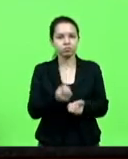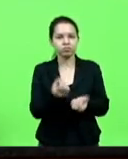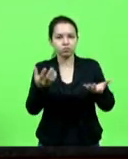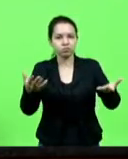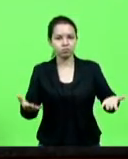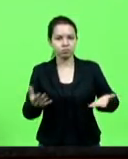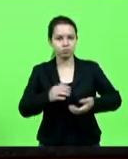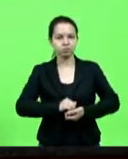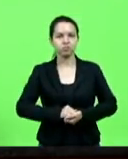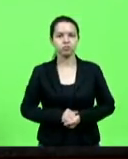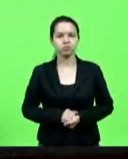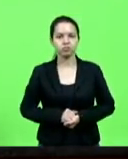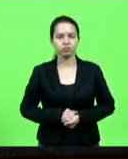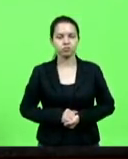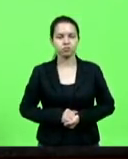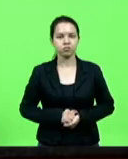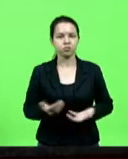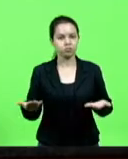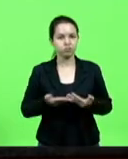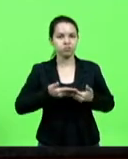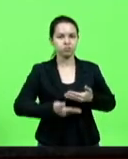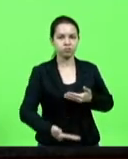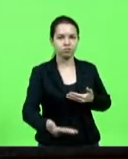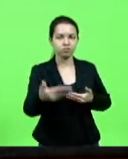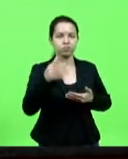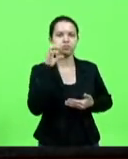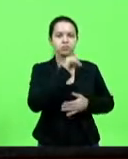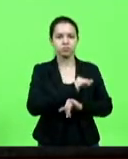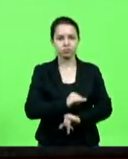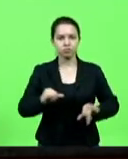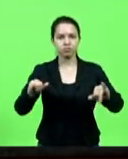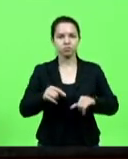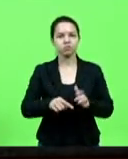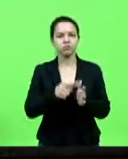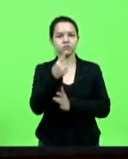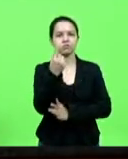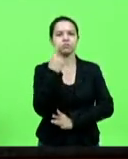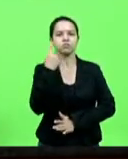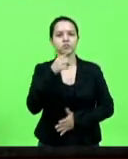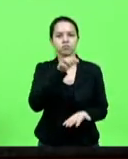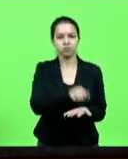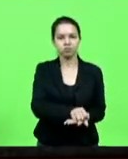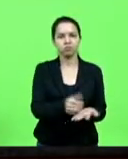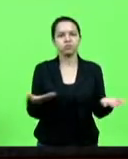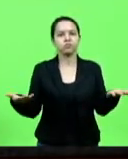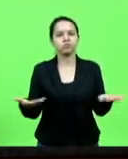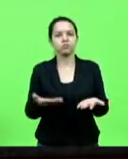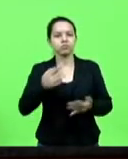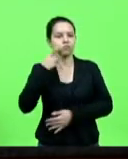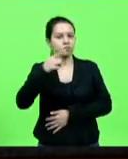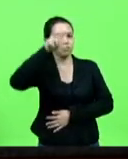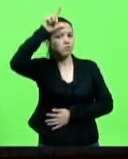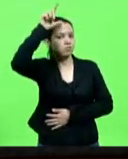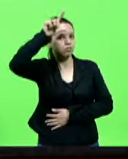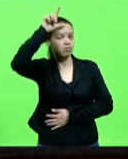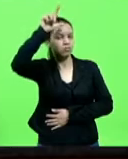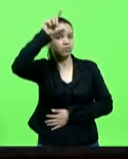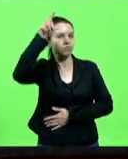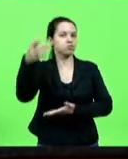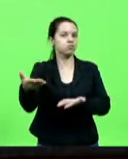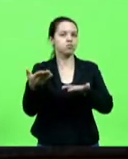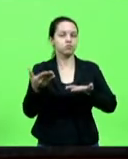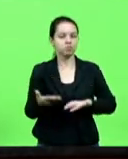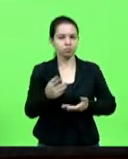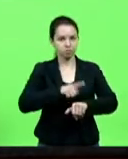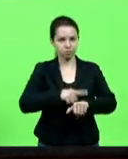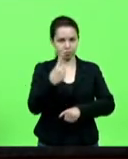expediente. Entraremos já em breves comunicações. O primeiro deputado inscrito no dia de hoje, deputado Sargento Lima, a vossa excelência terá